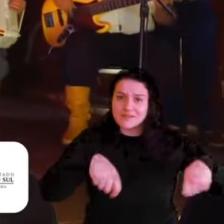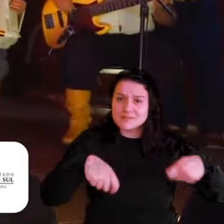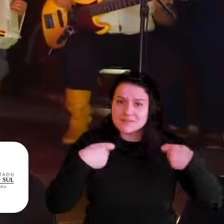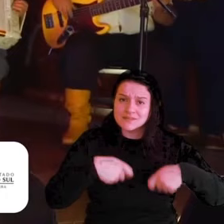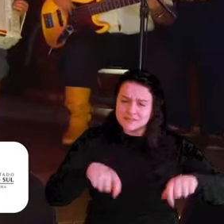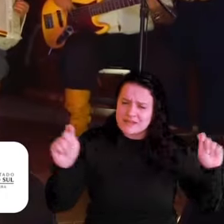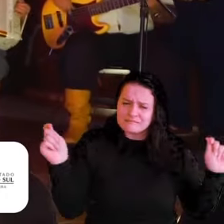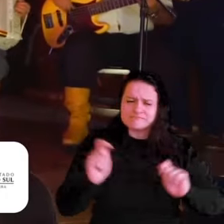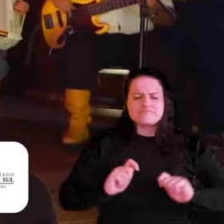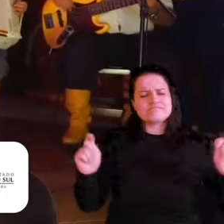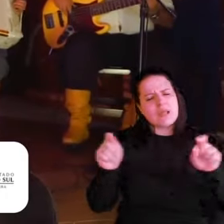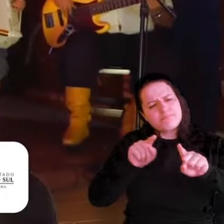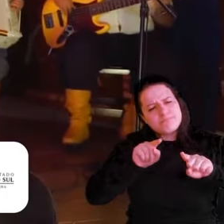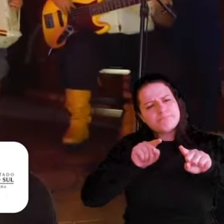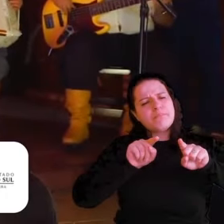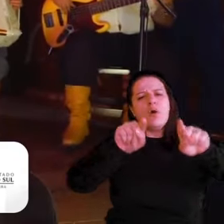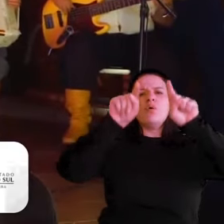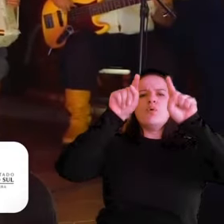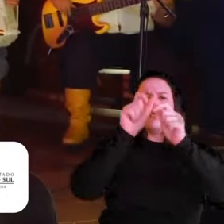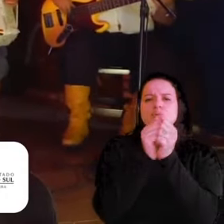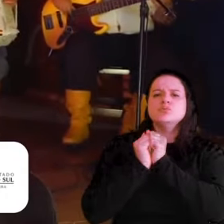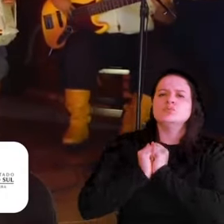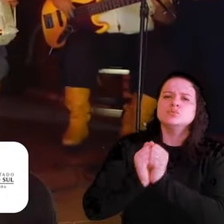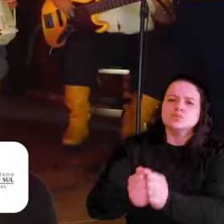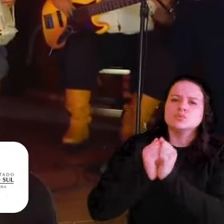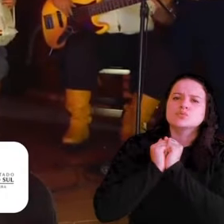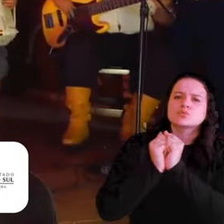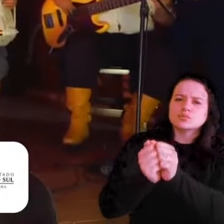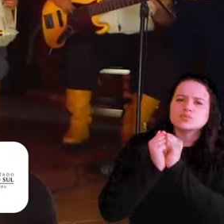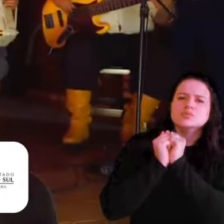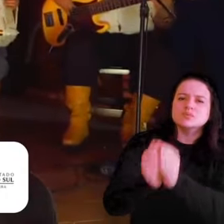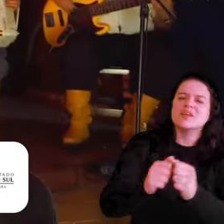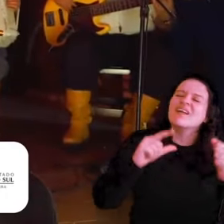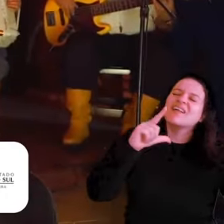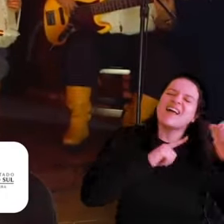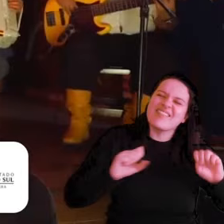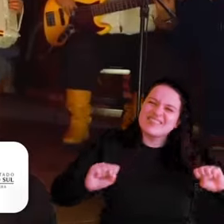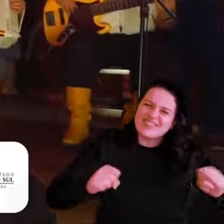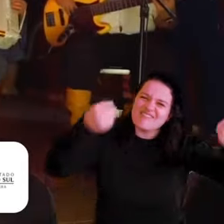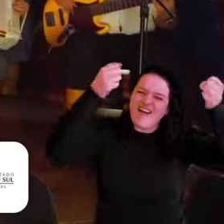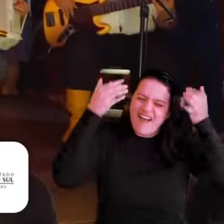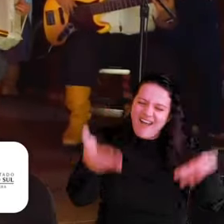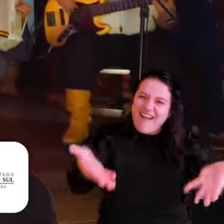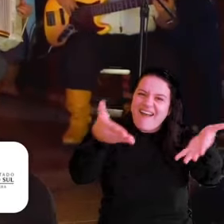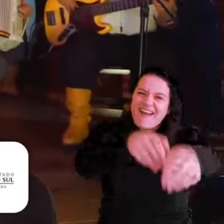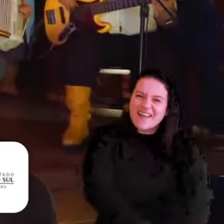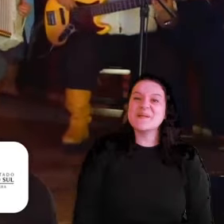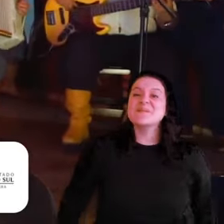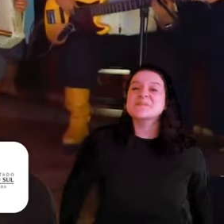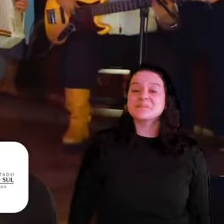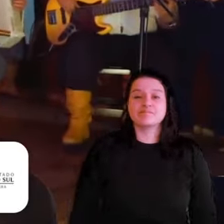for preciso, peleamos de ferro a ferro. A lança e ronco de berro, defendemos